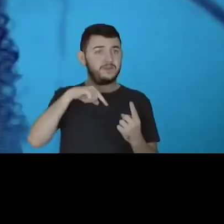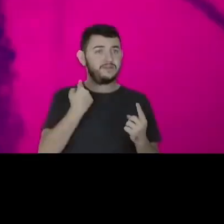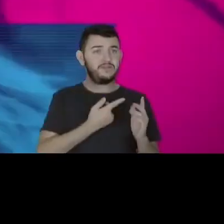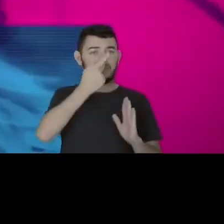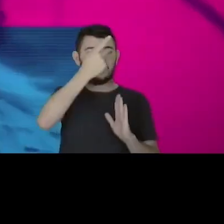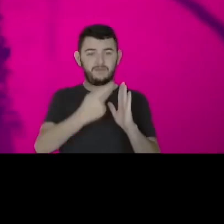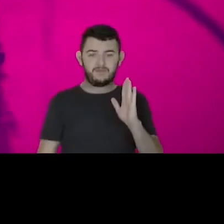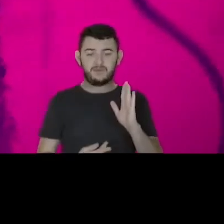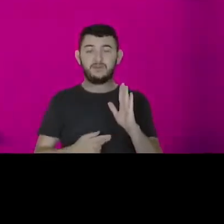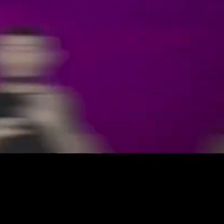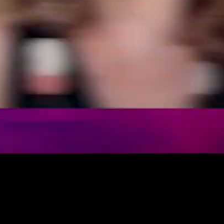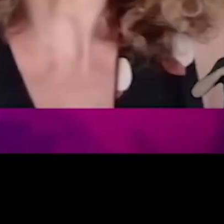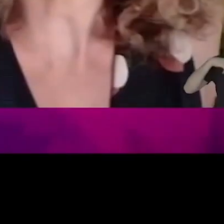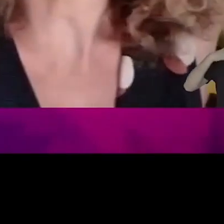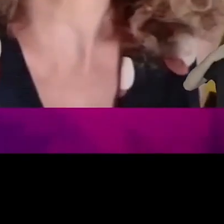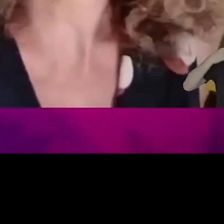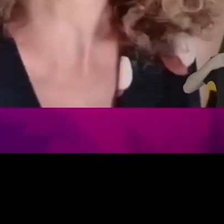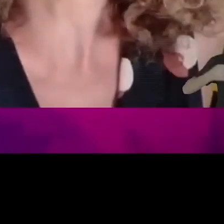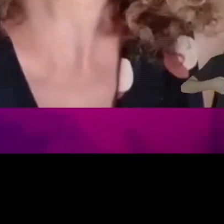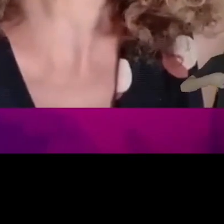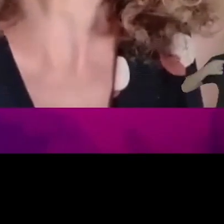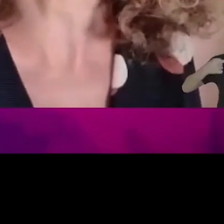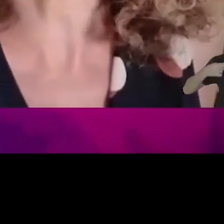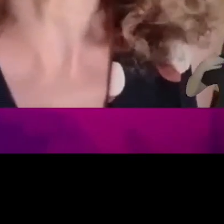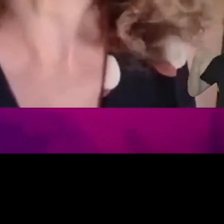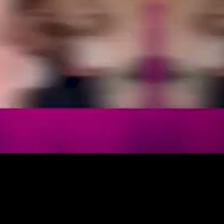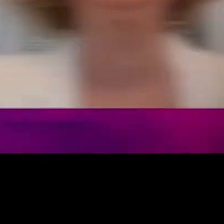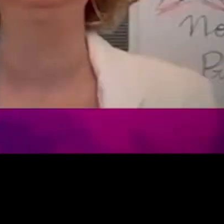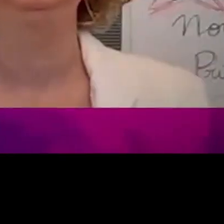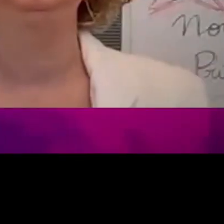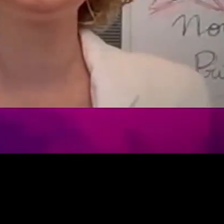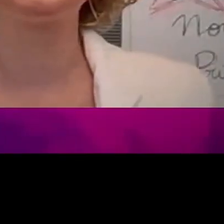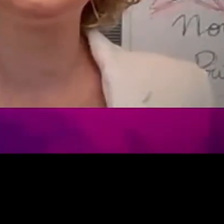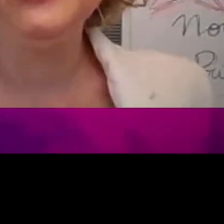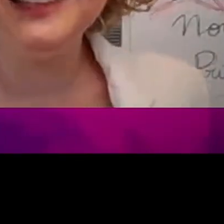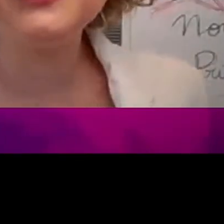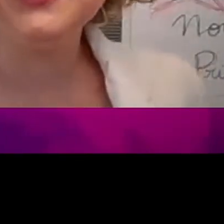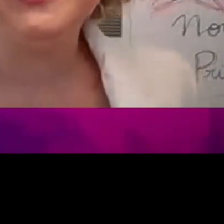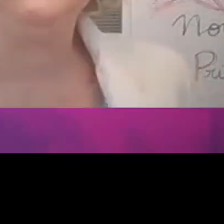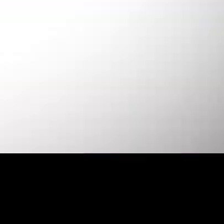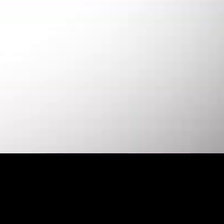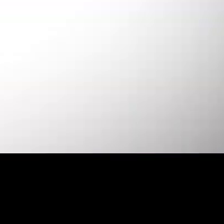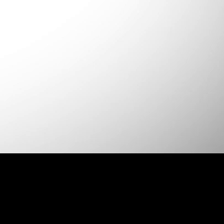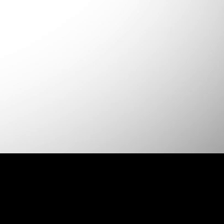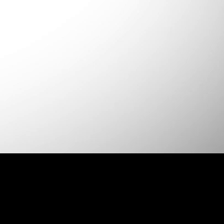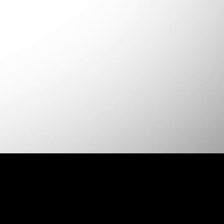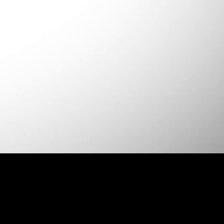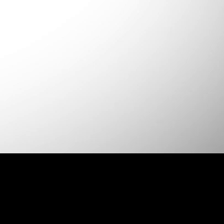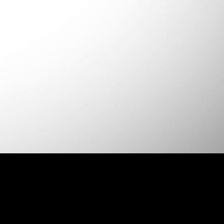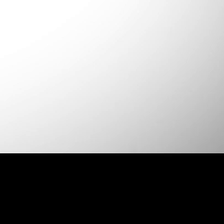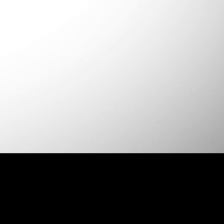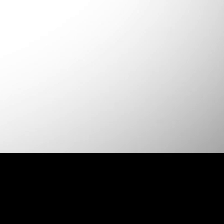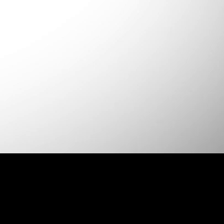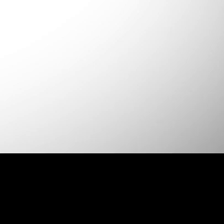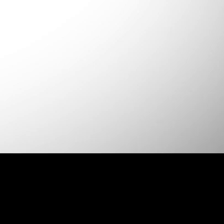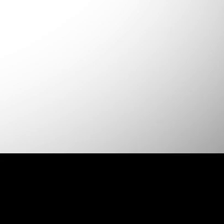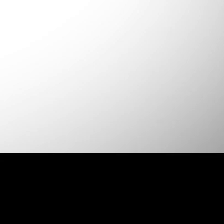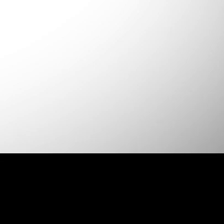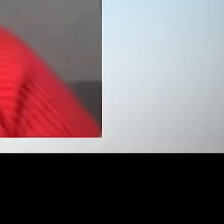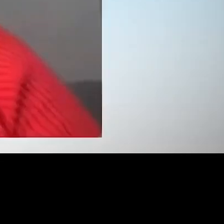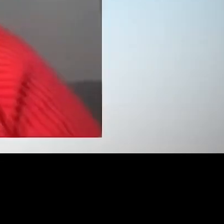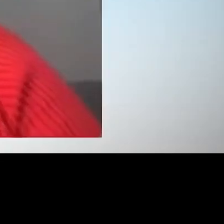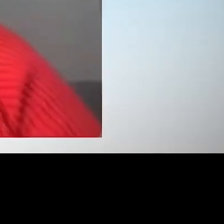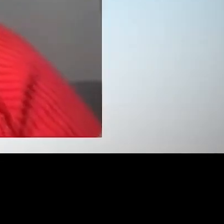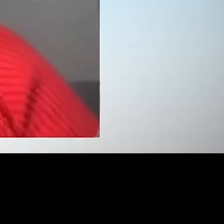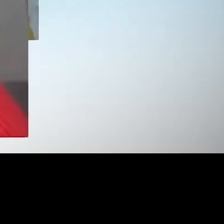Daquelas que votam, das que se candidatam e das eleitas. Porque no Brasil da